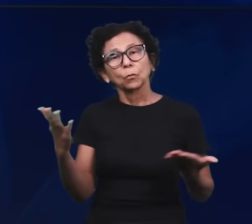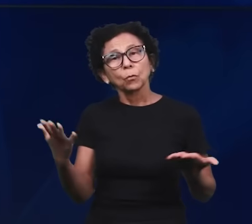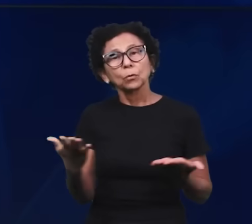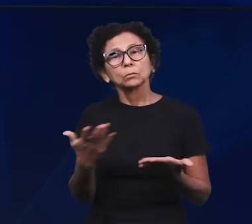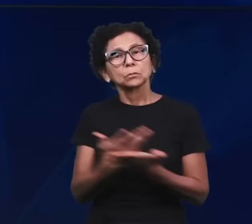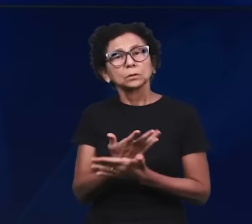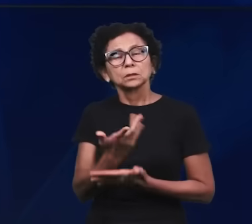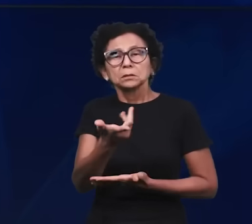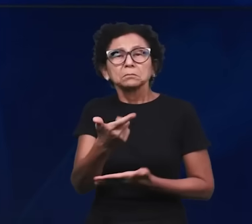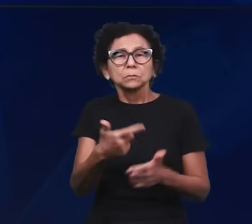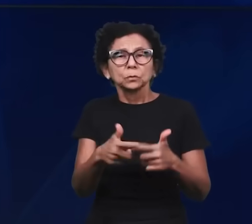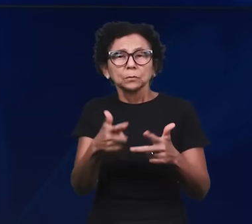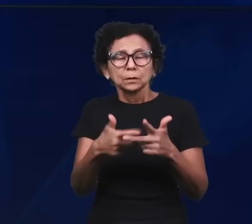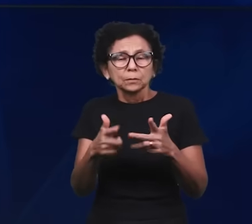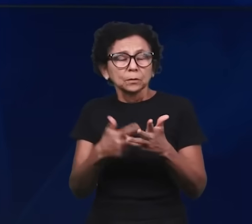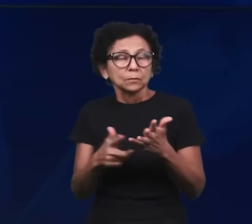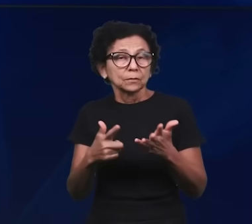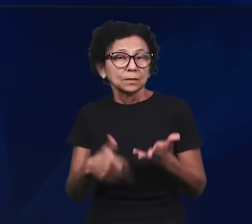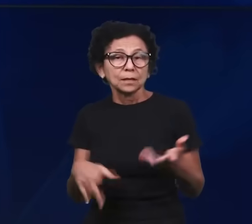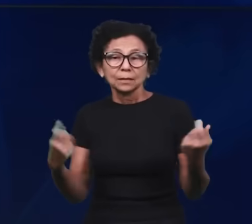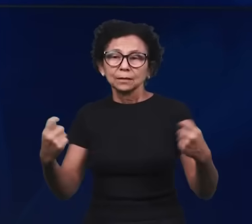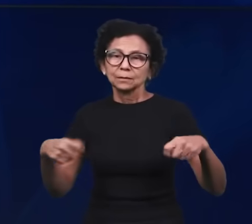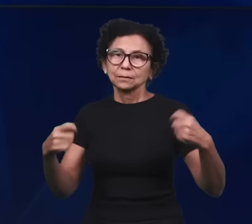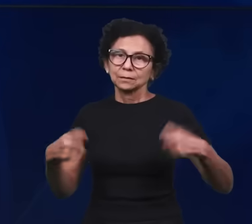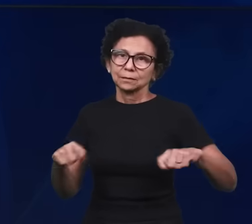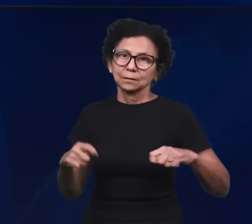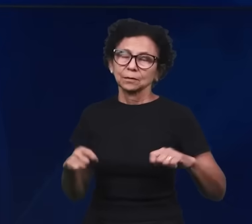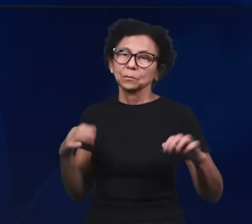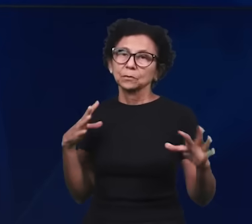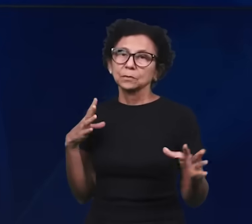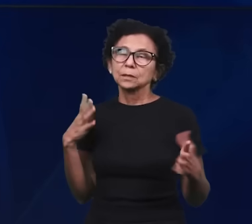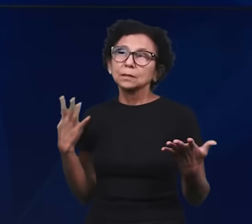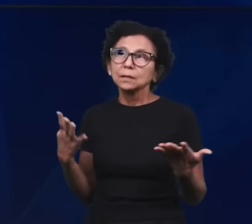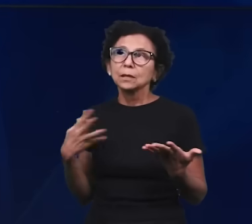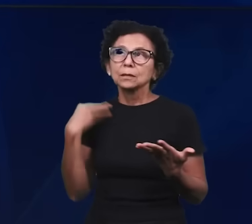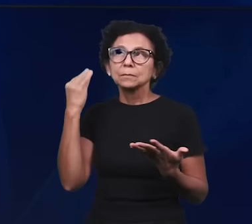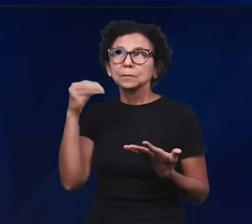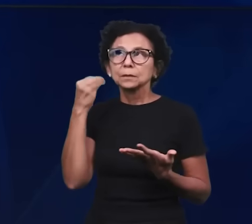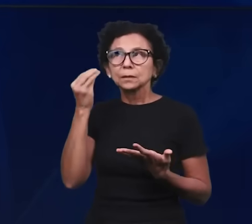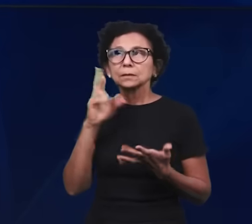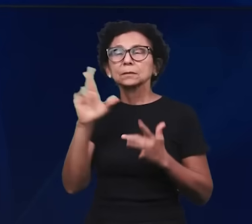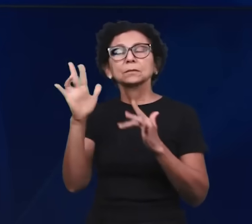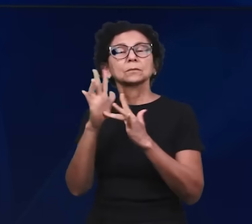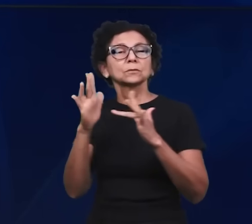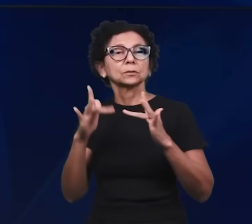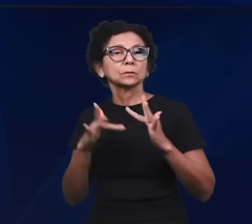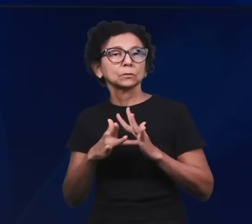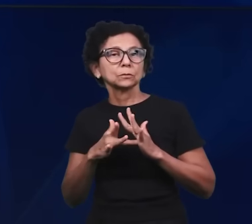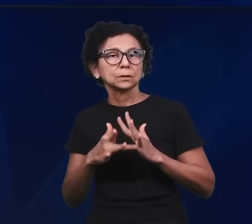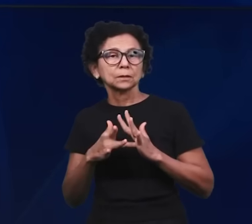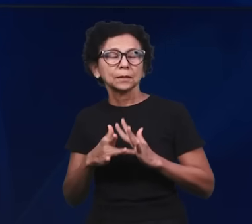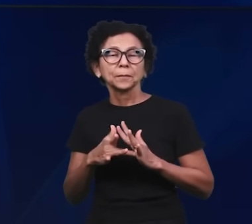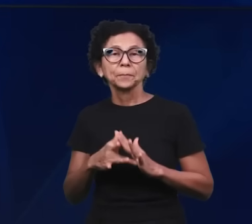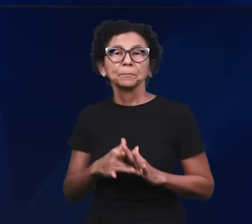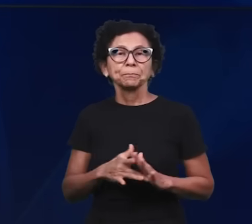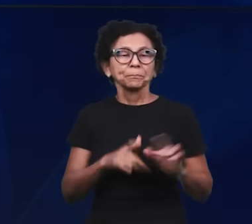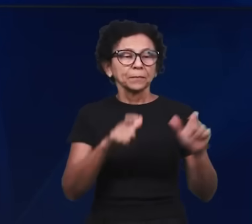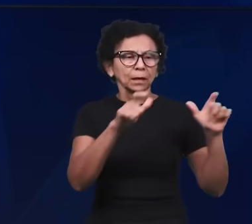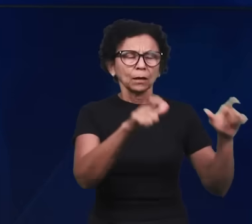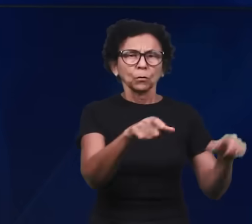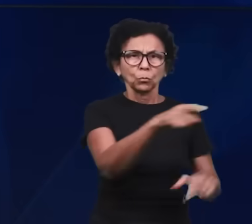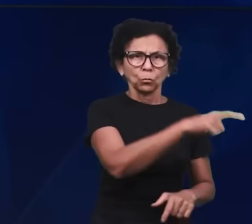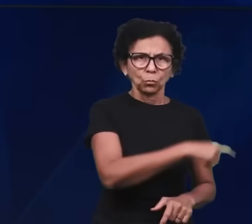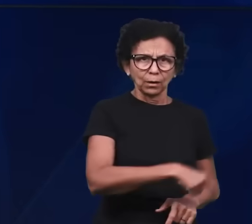necessário acontecer com você, para que esse encontro você tivesse com o Senhor Jesus, né? E aqui nós vemos que Jesus, ao